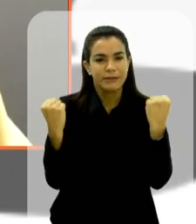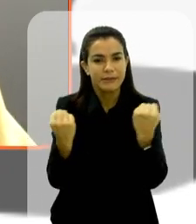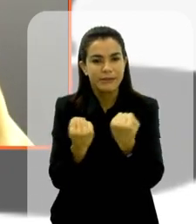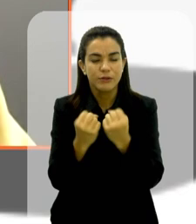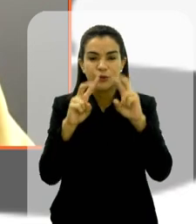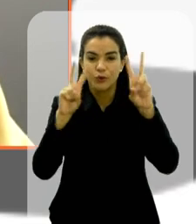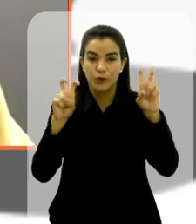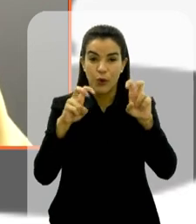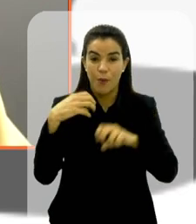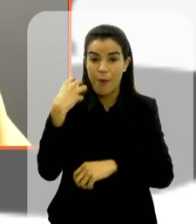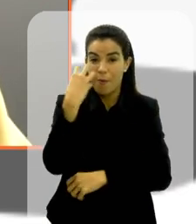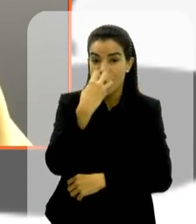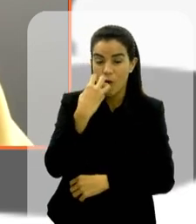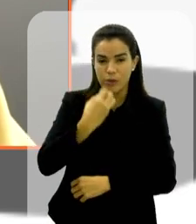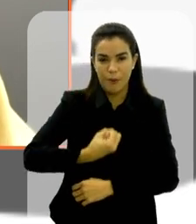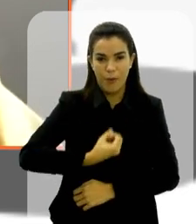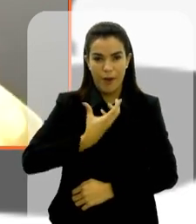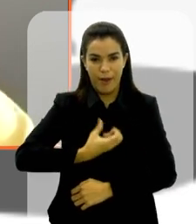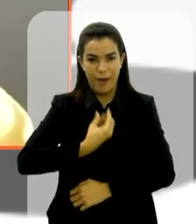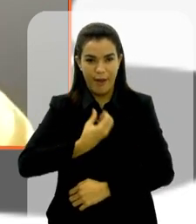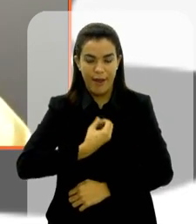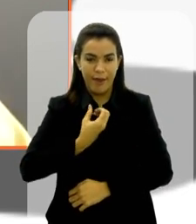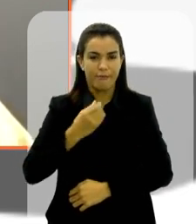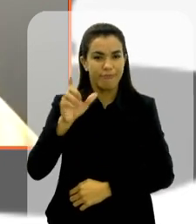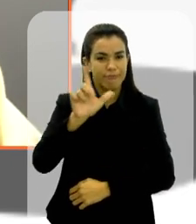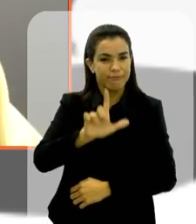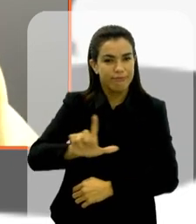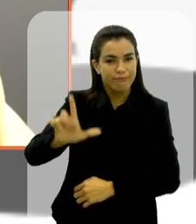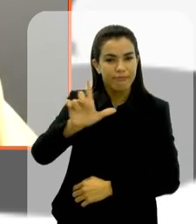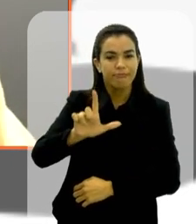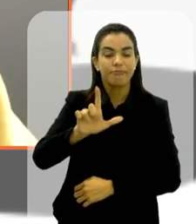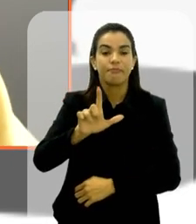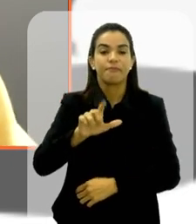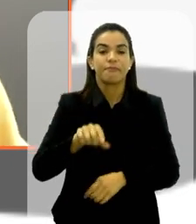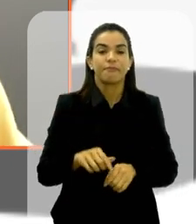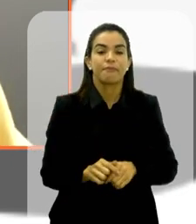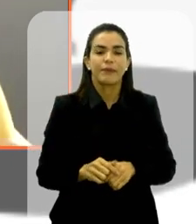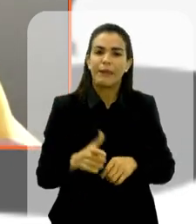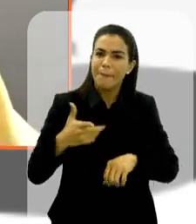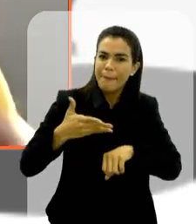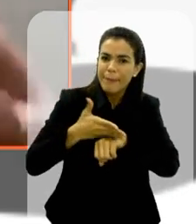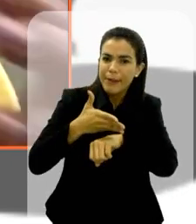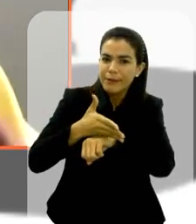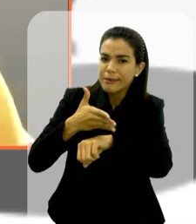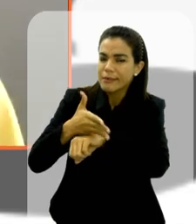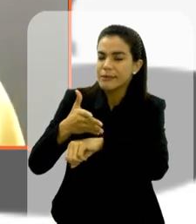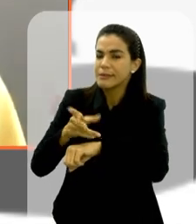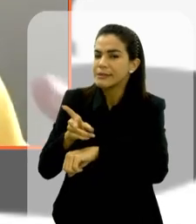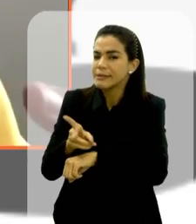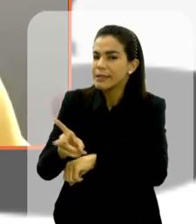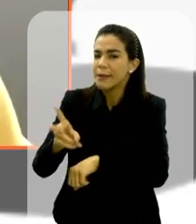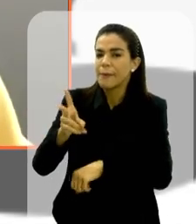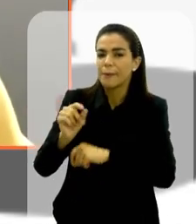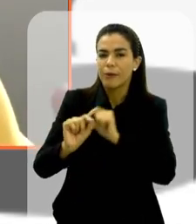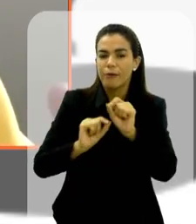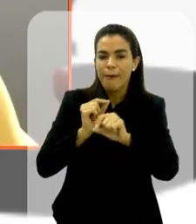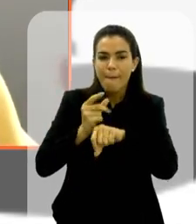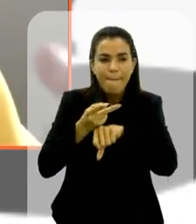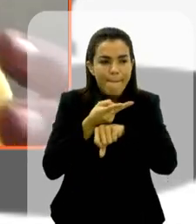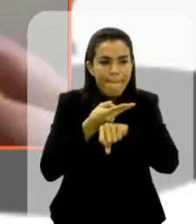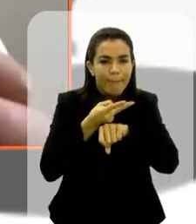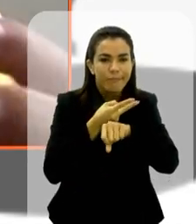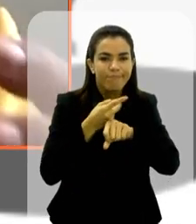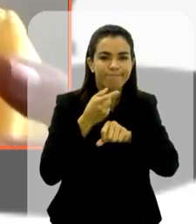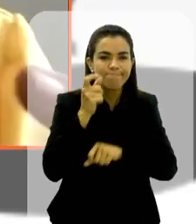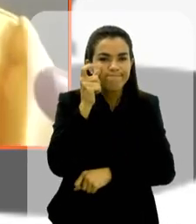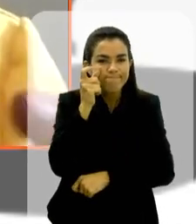trova, congressos brasileiros de poetas trovadores, temos participado, e a gente sempre procura